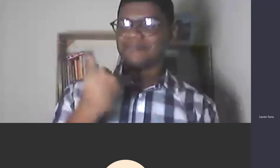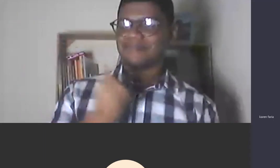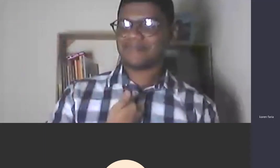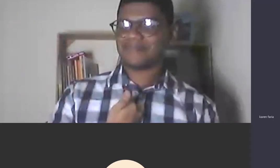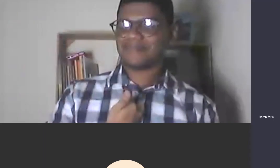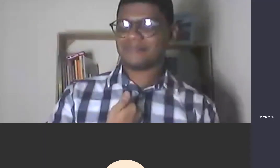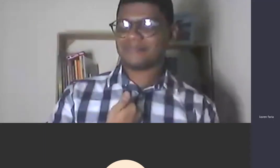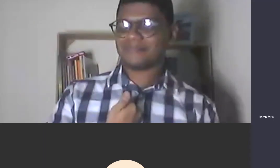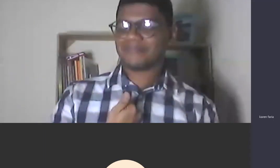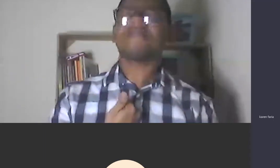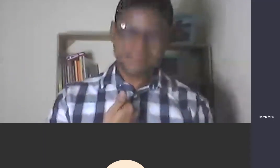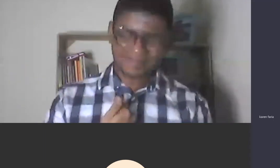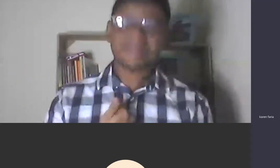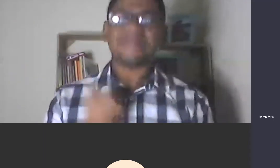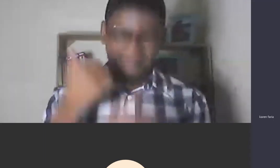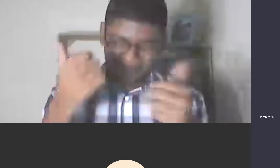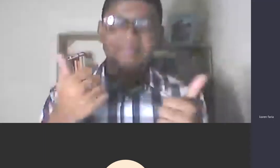Alguém me avisou?